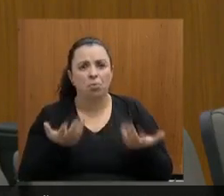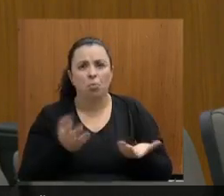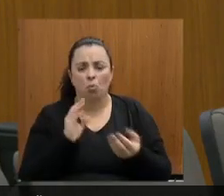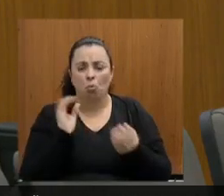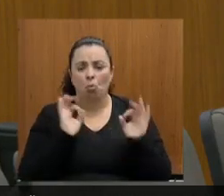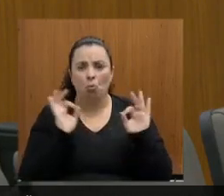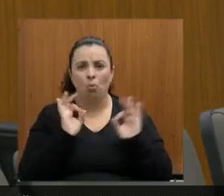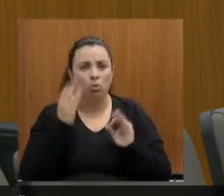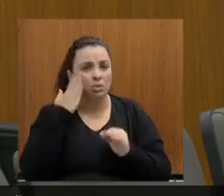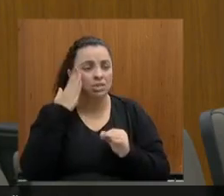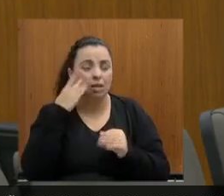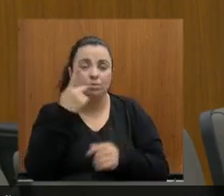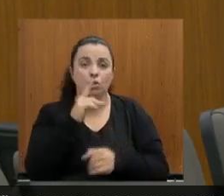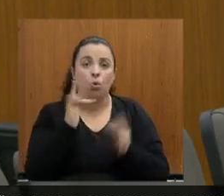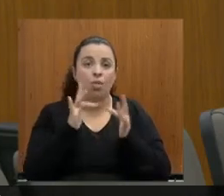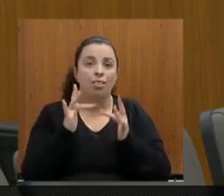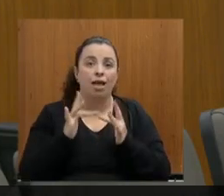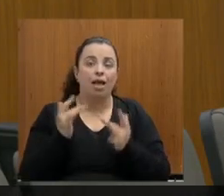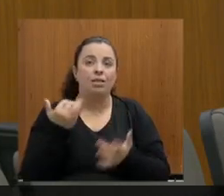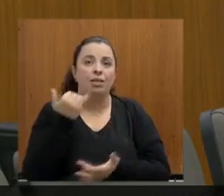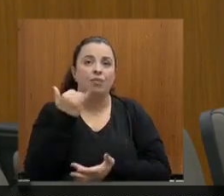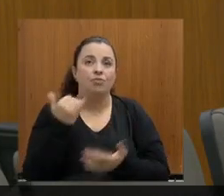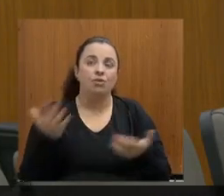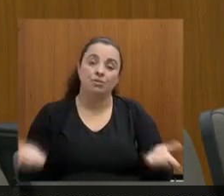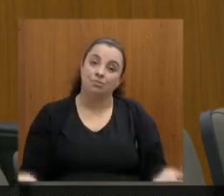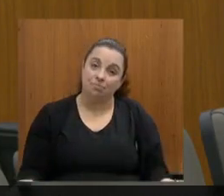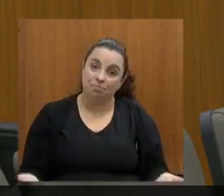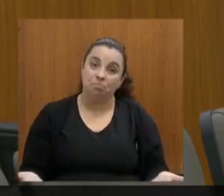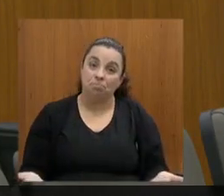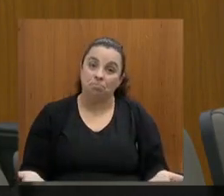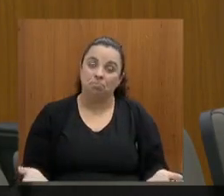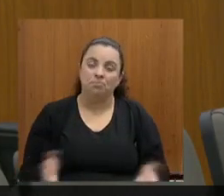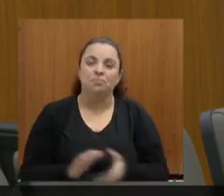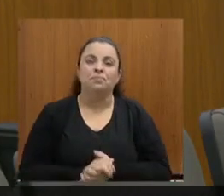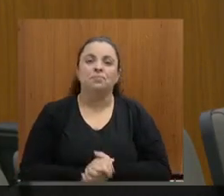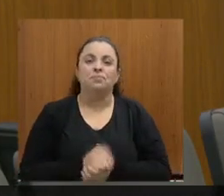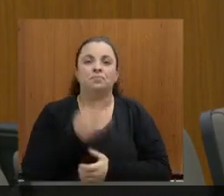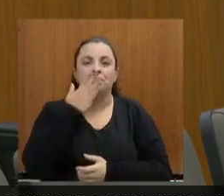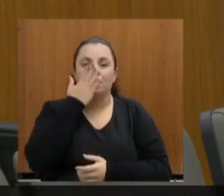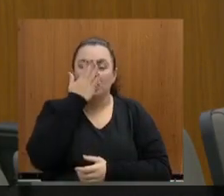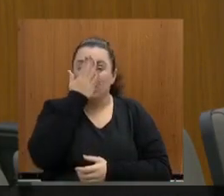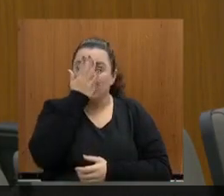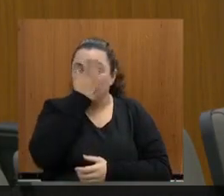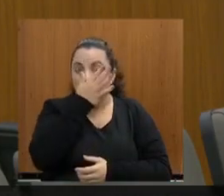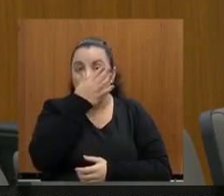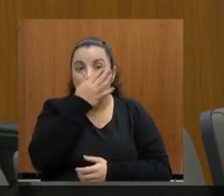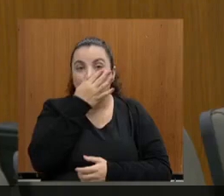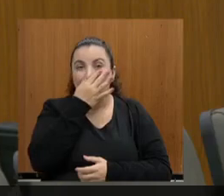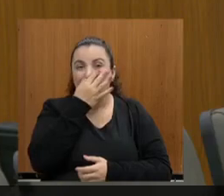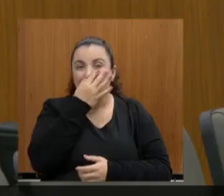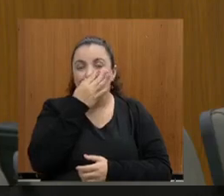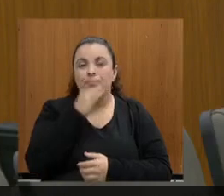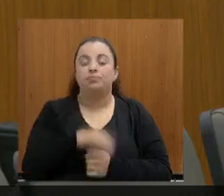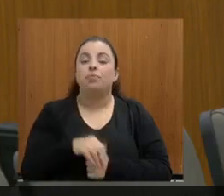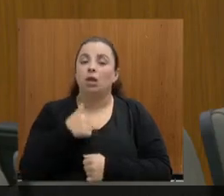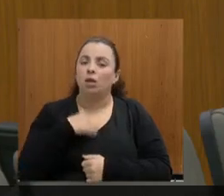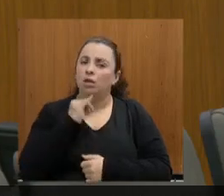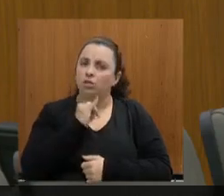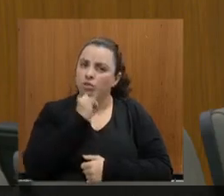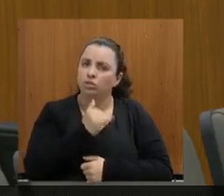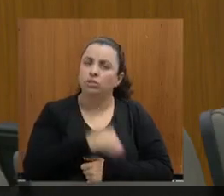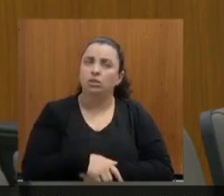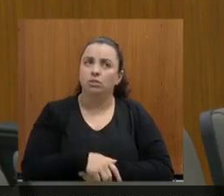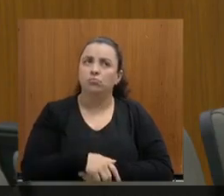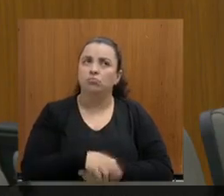eu queria eu queria dizer do de algo que considero importantes depois